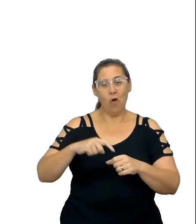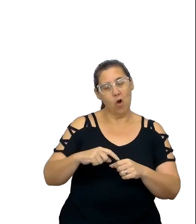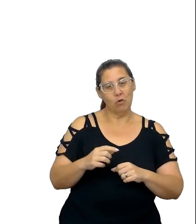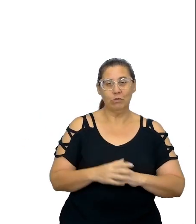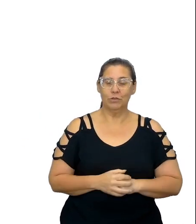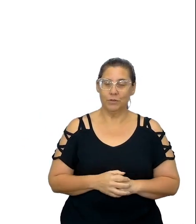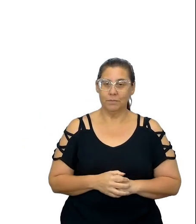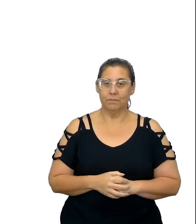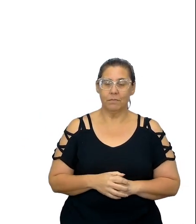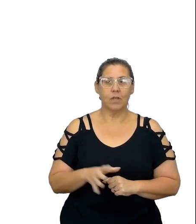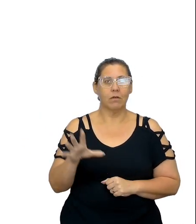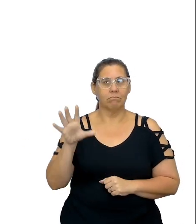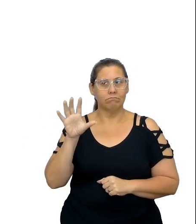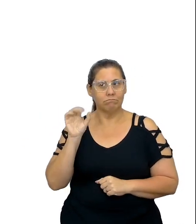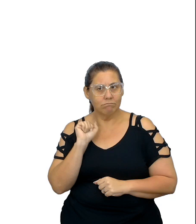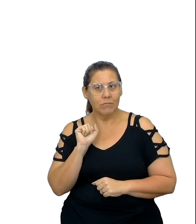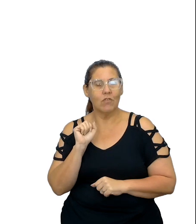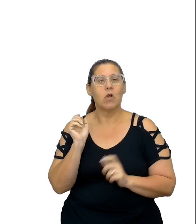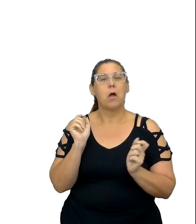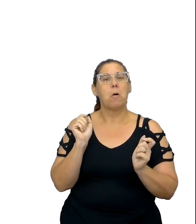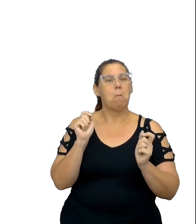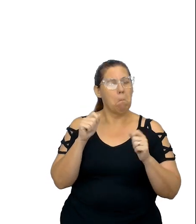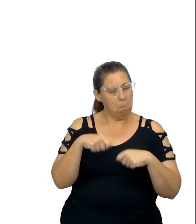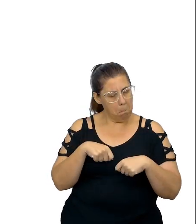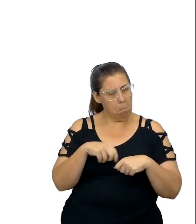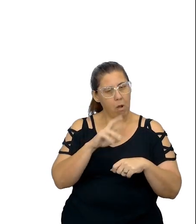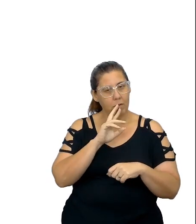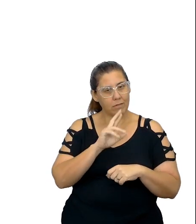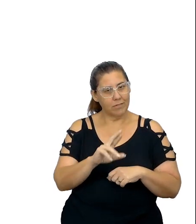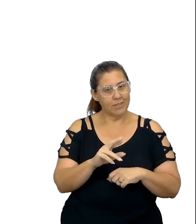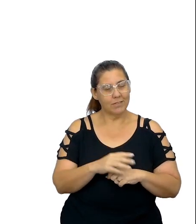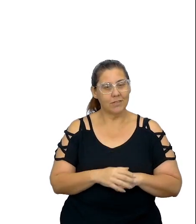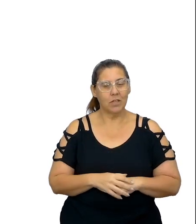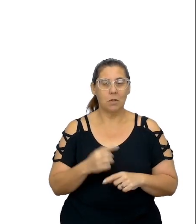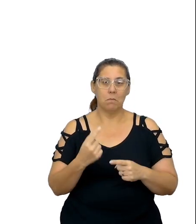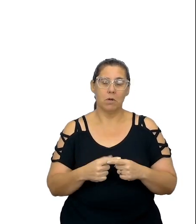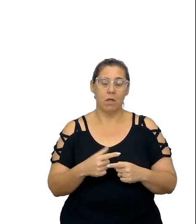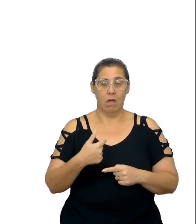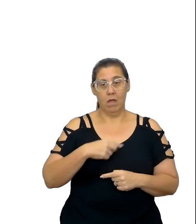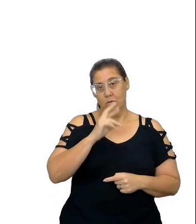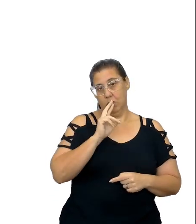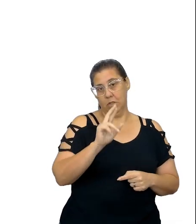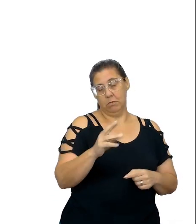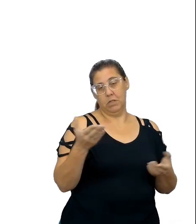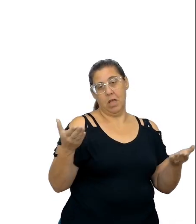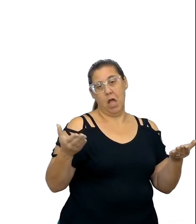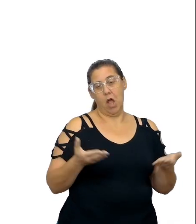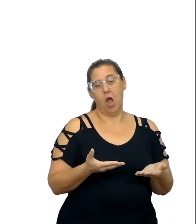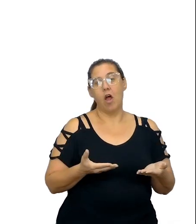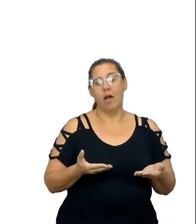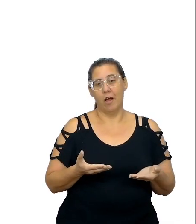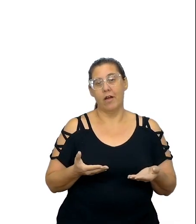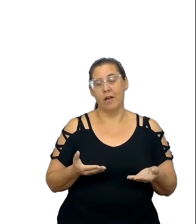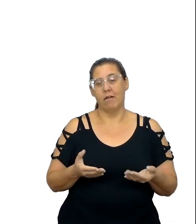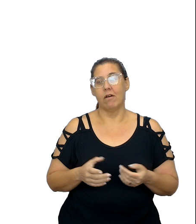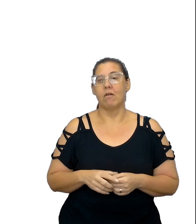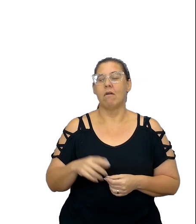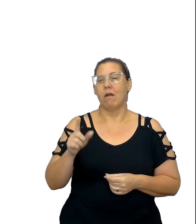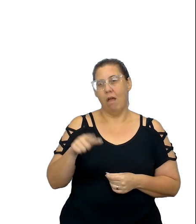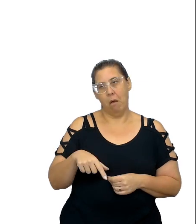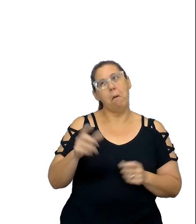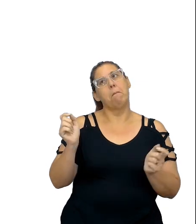né, para ouvir uma possível resposta, porque a resposta que eu vou dar agora, daqui para frente, ela é